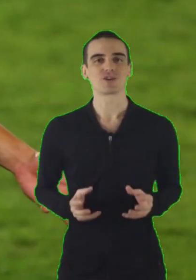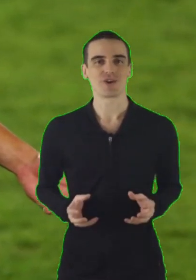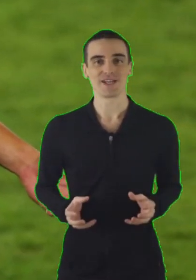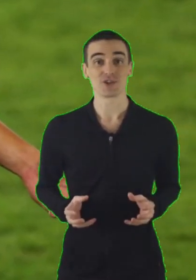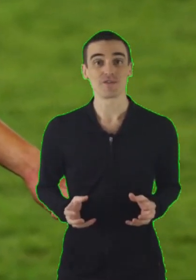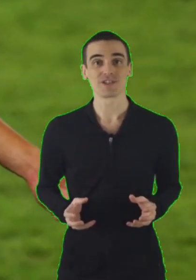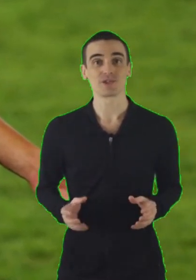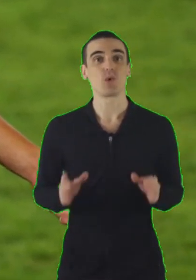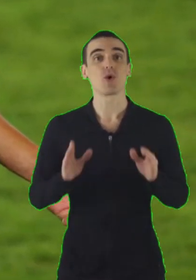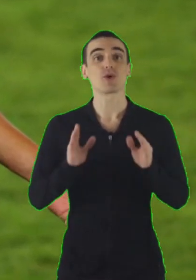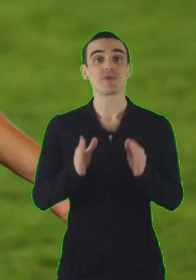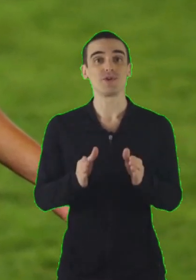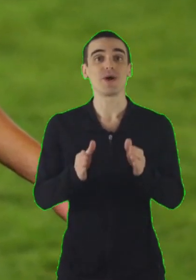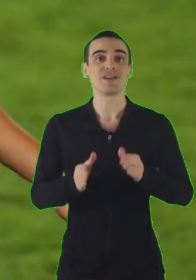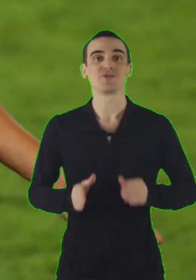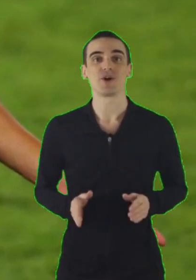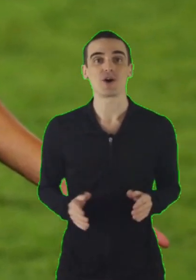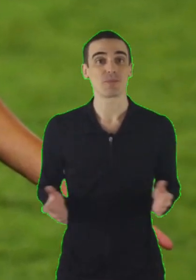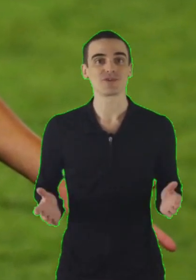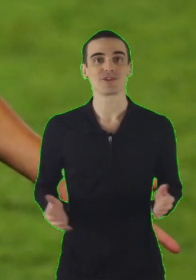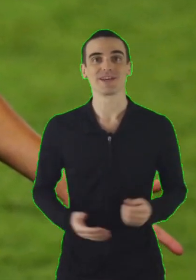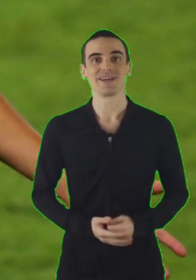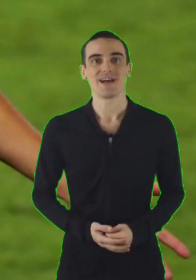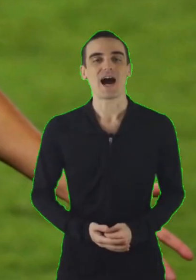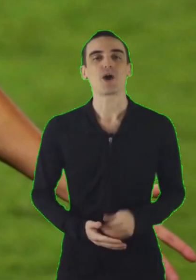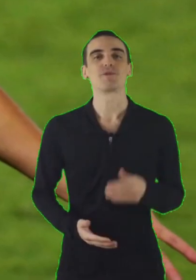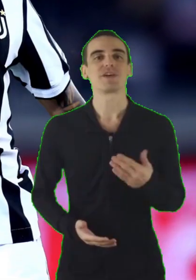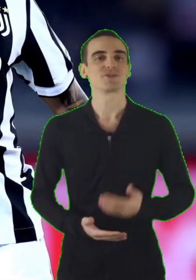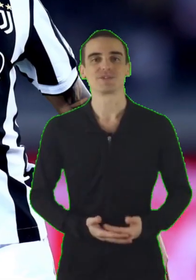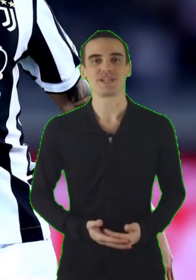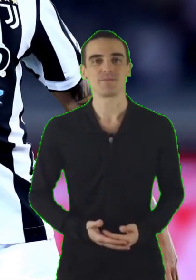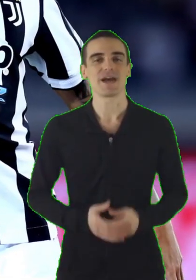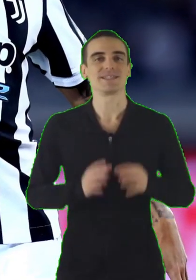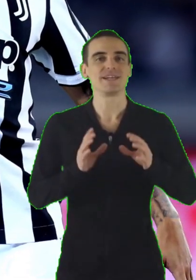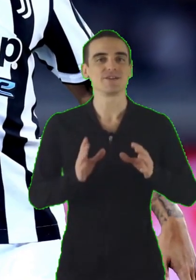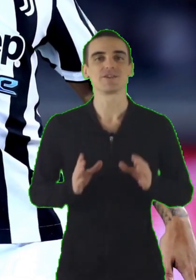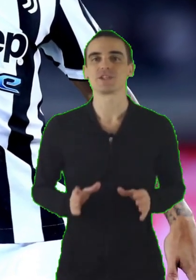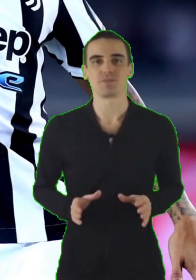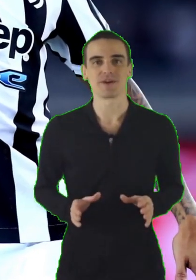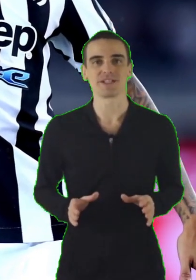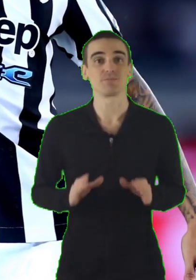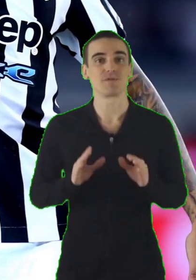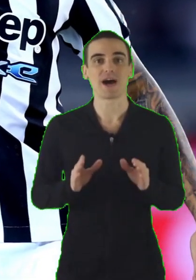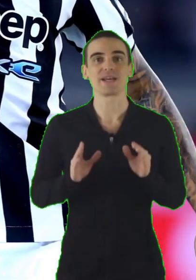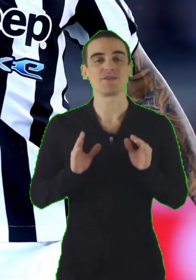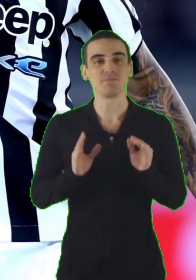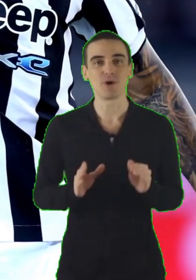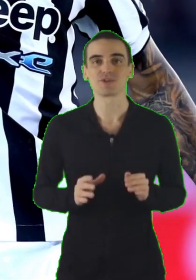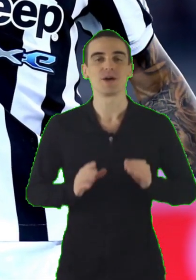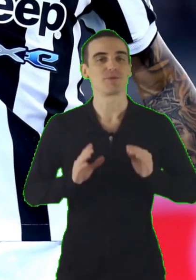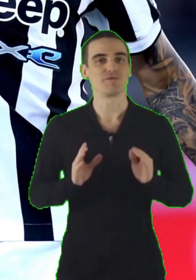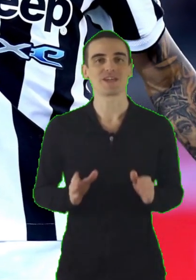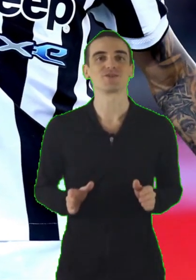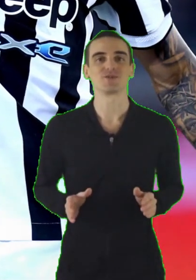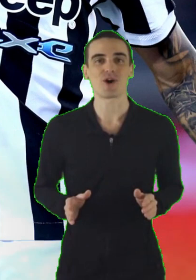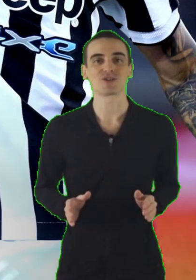onde conseguiu se destacar marcando 17 gols e despertando interesse de diversos clubes europeus. O jogador se transferiu para a Juventus, da